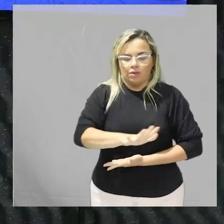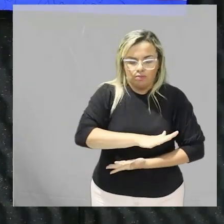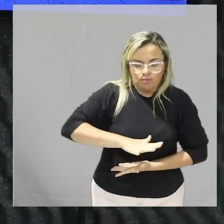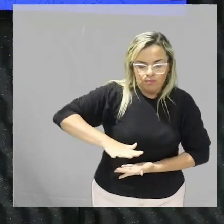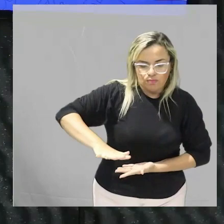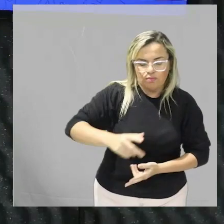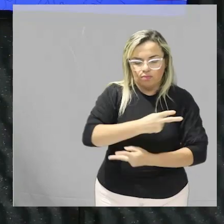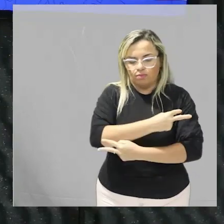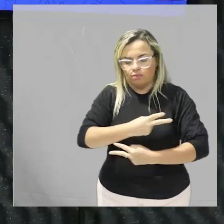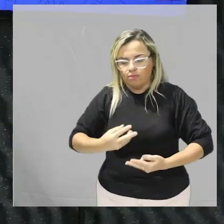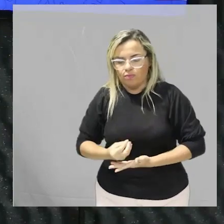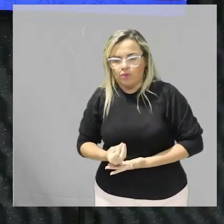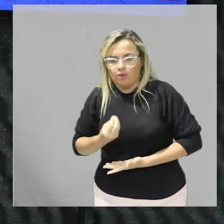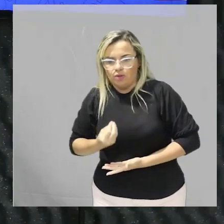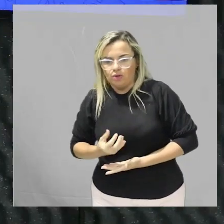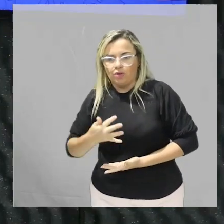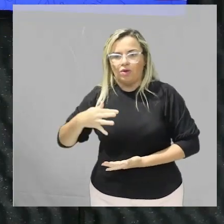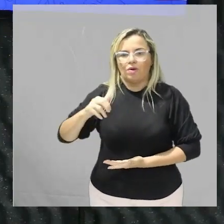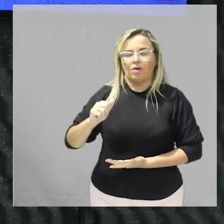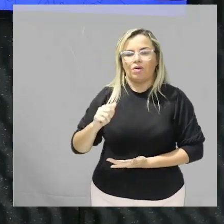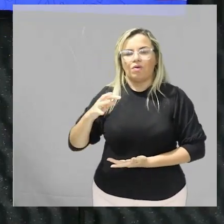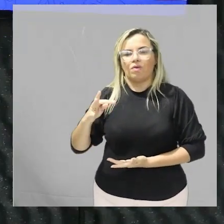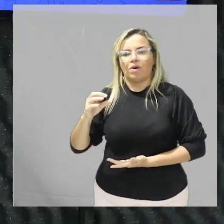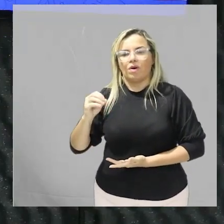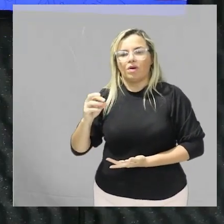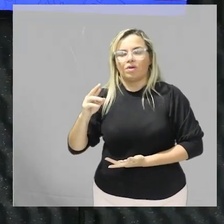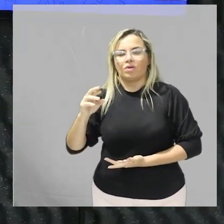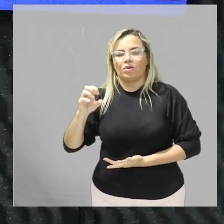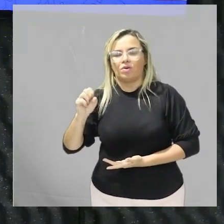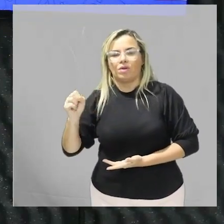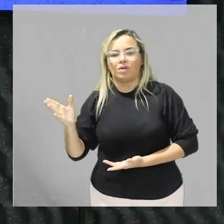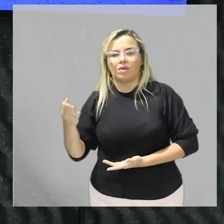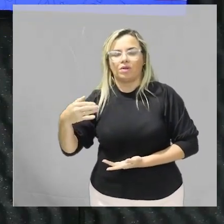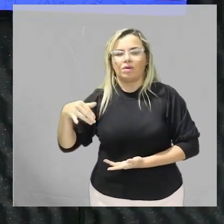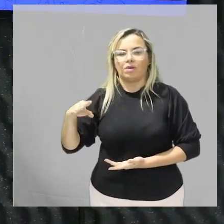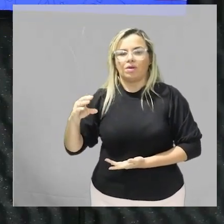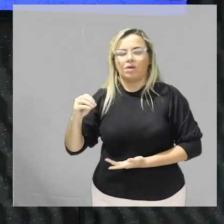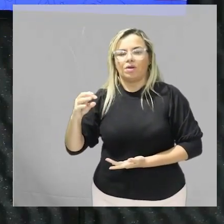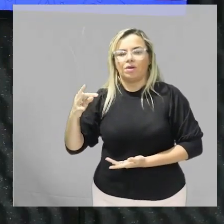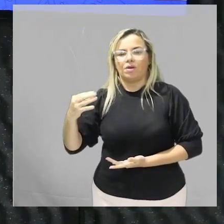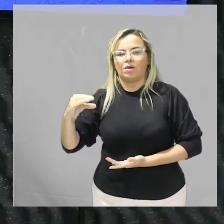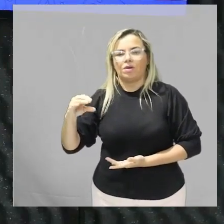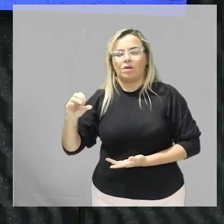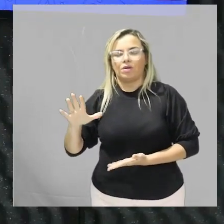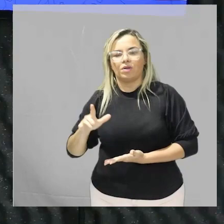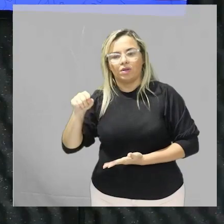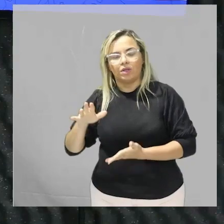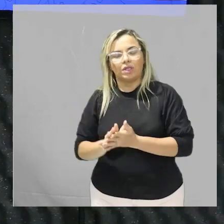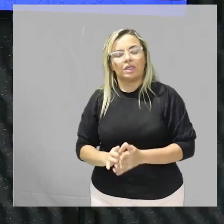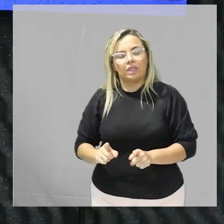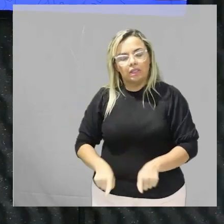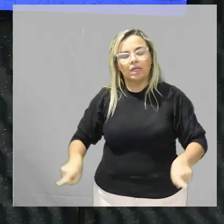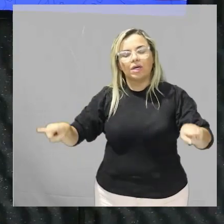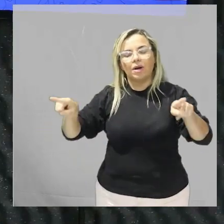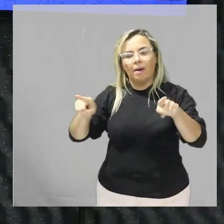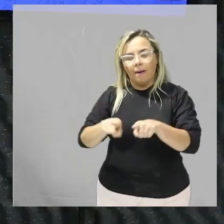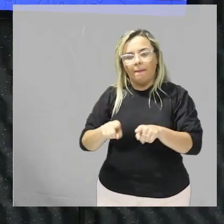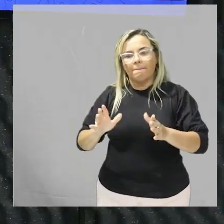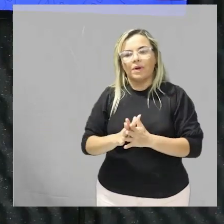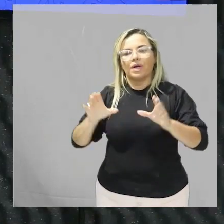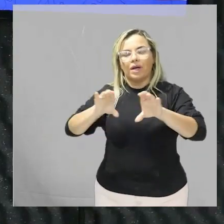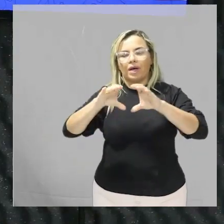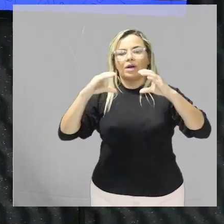eles são os fatores bióticos, que também nós chamamos de comunidade, tá certo?